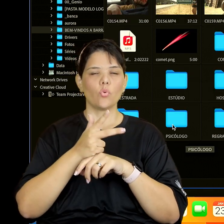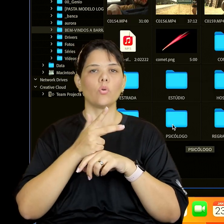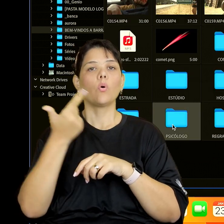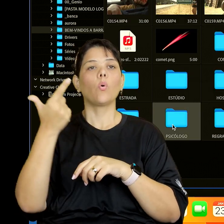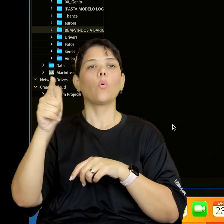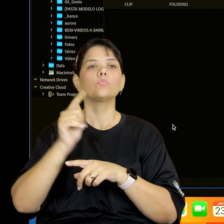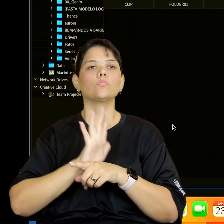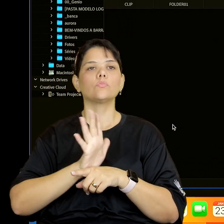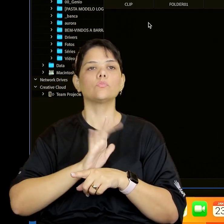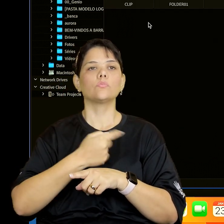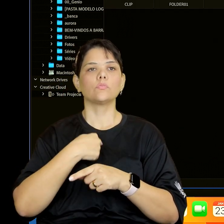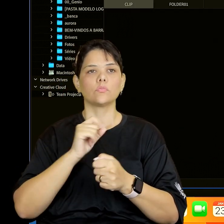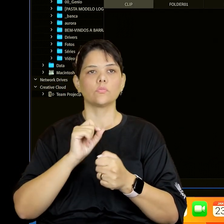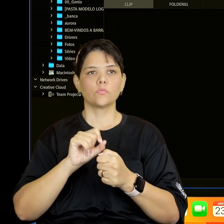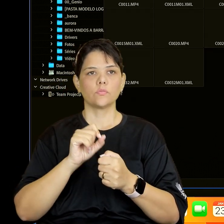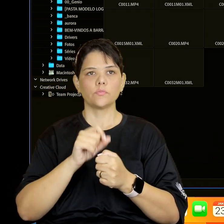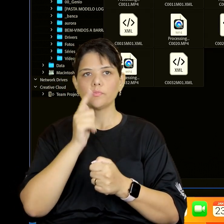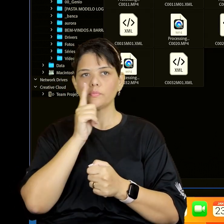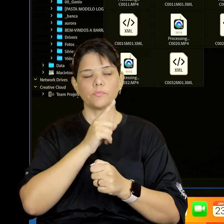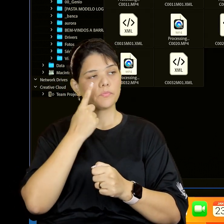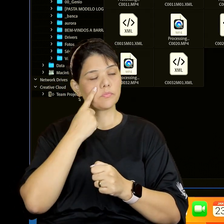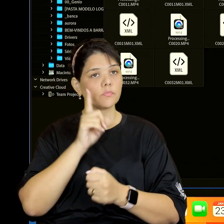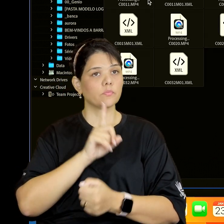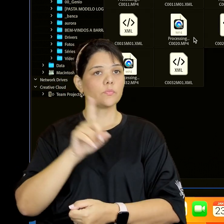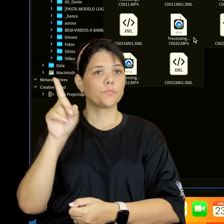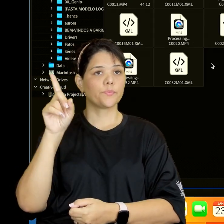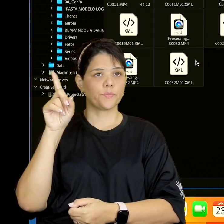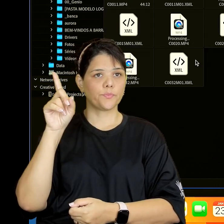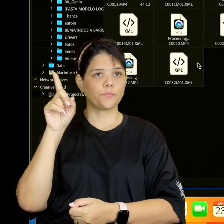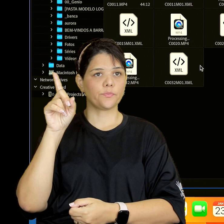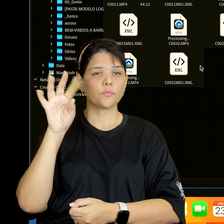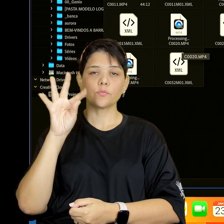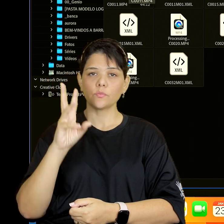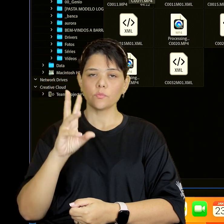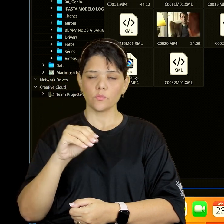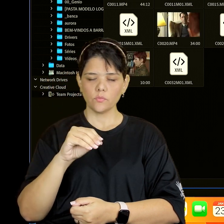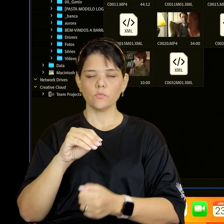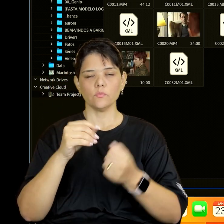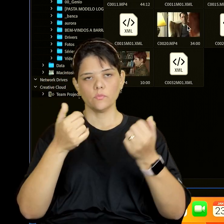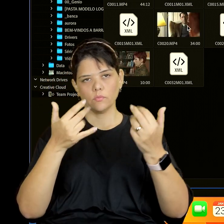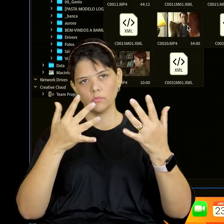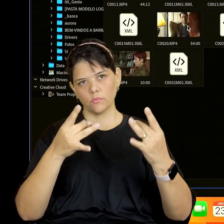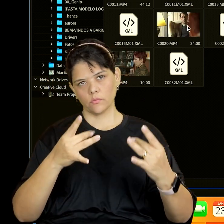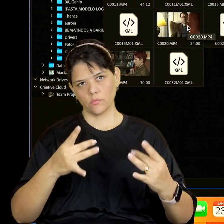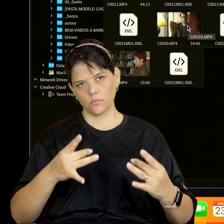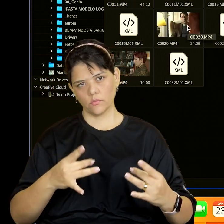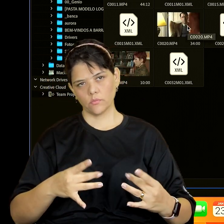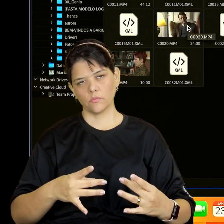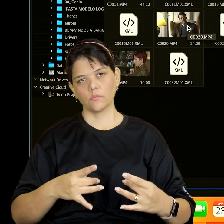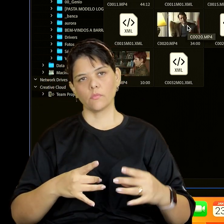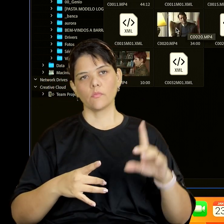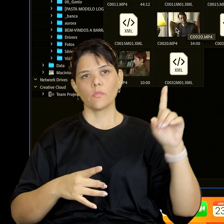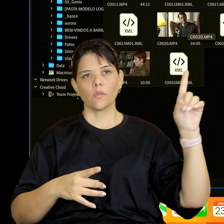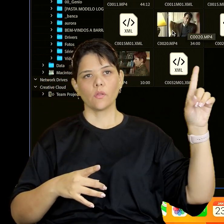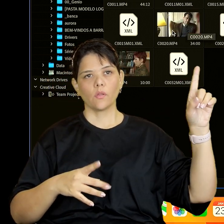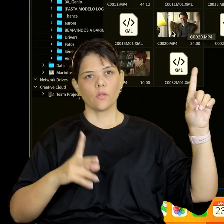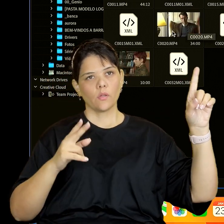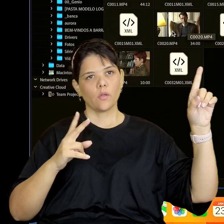Então, eu consigo acessar tudo por aqui e importar eles direto. Separado exatamente do mesmo jeito que a gente tinha conversado e